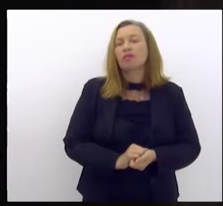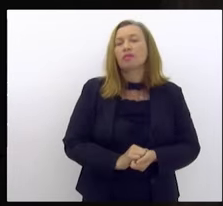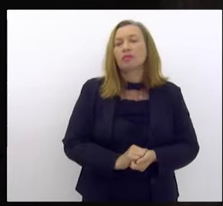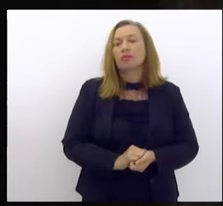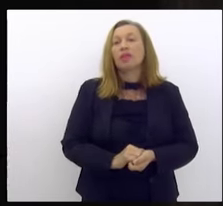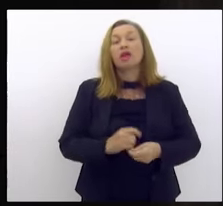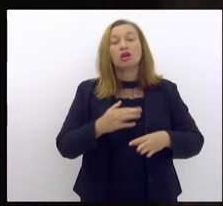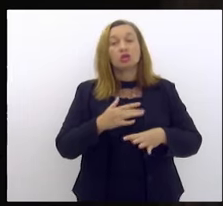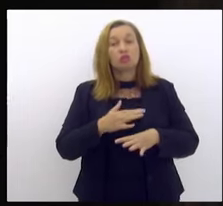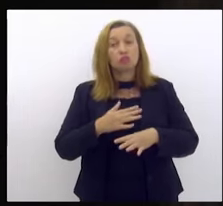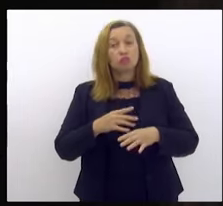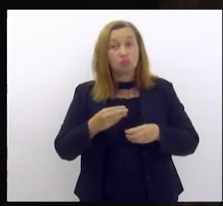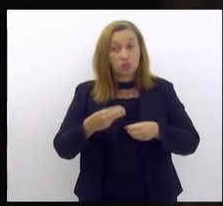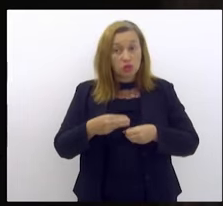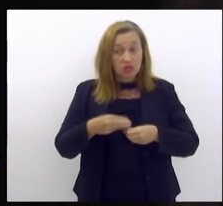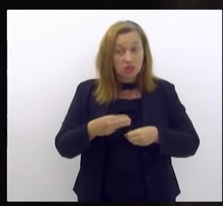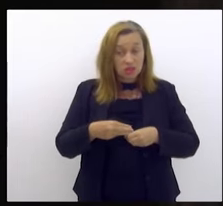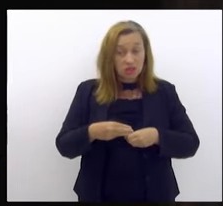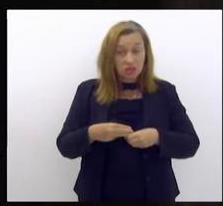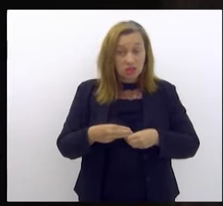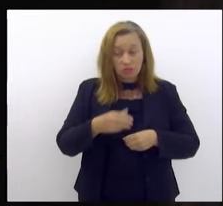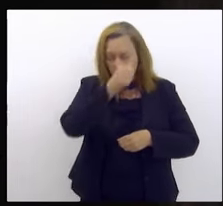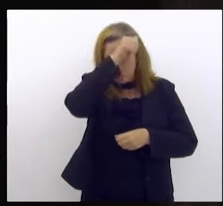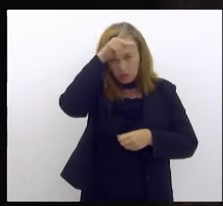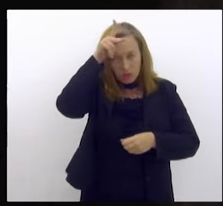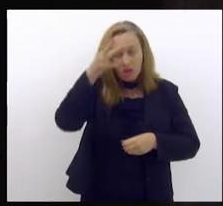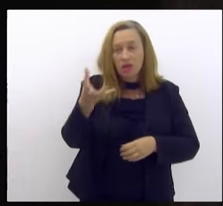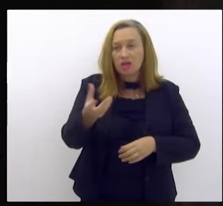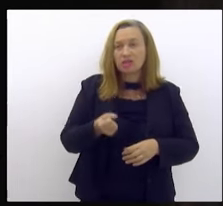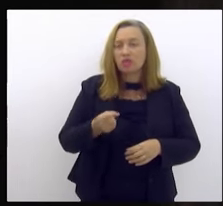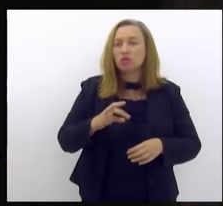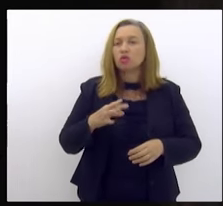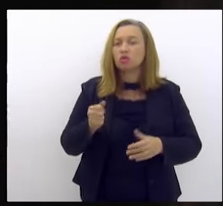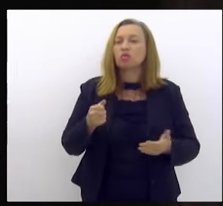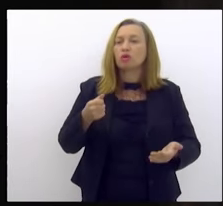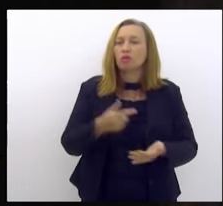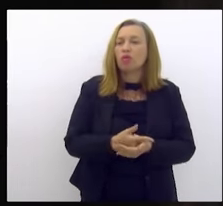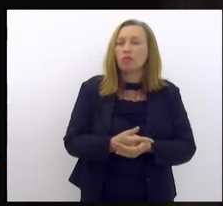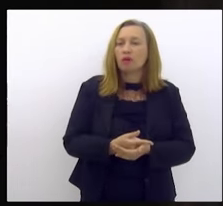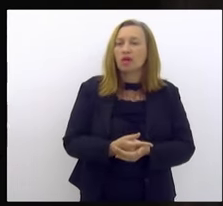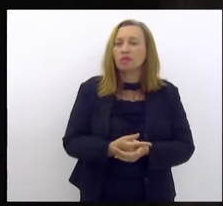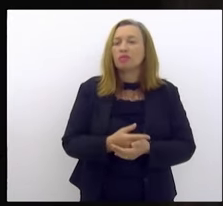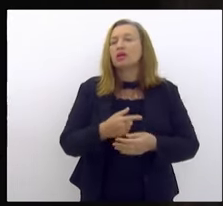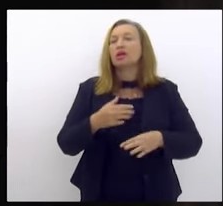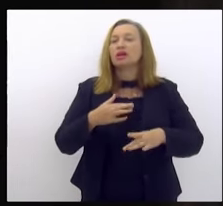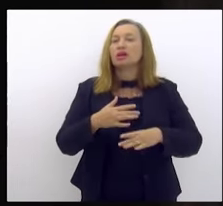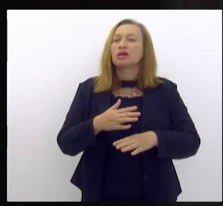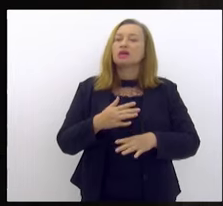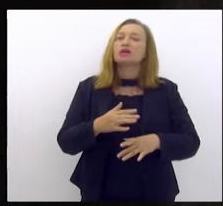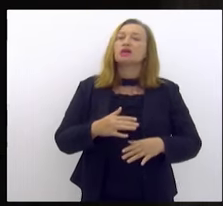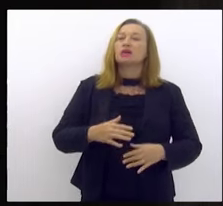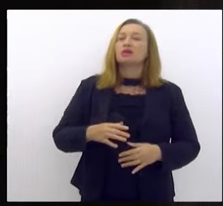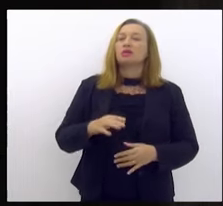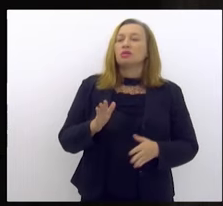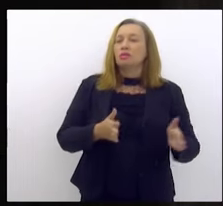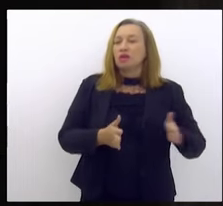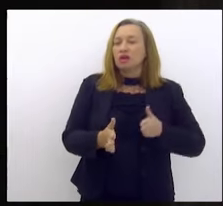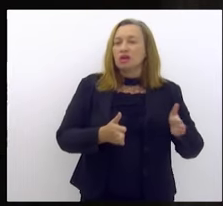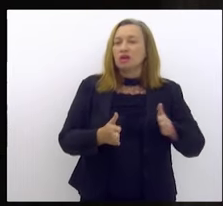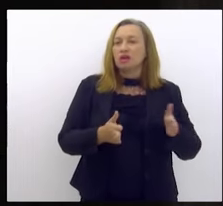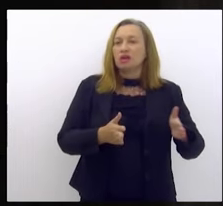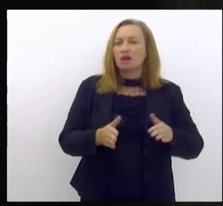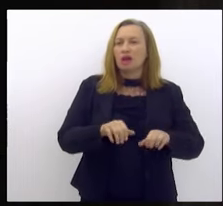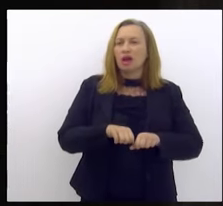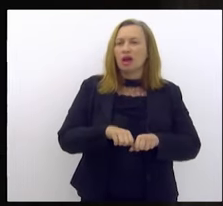município recebeu, tudo superfaturado, comprado pela saúde do município de Itaucara, durante a pandemia, presidente. E ontem